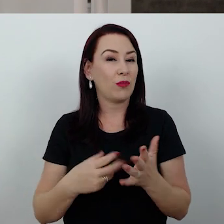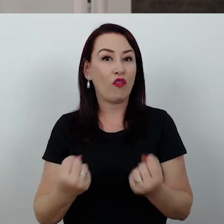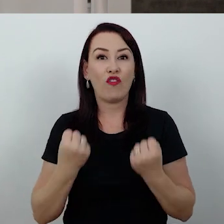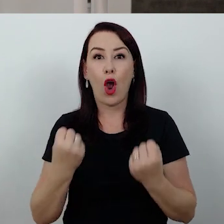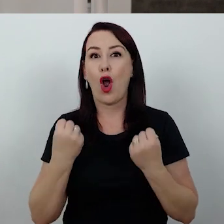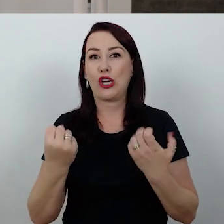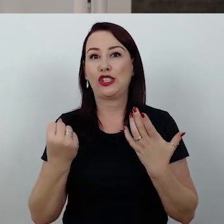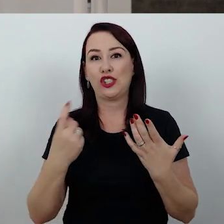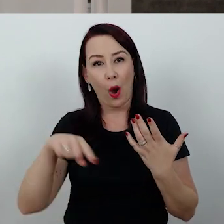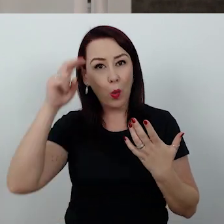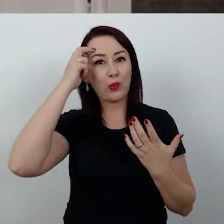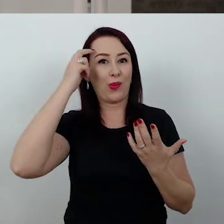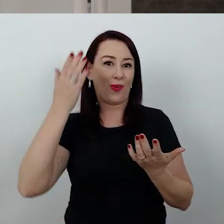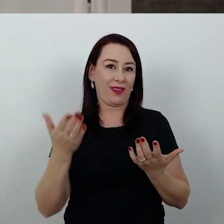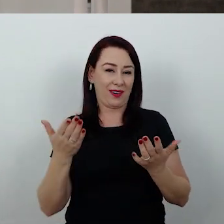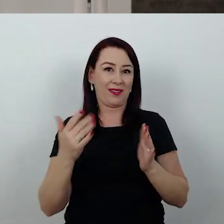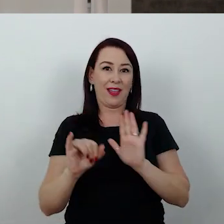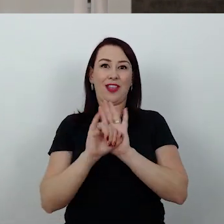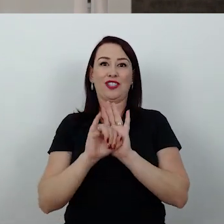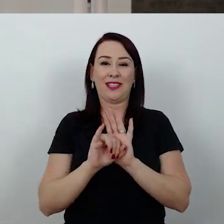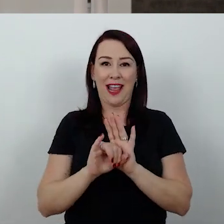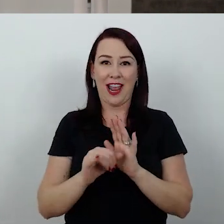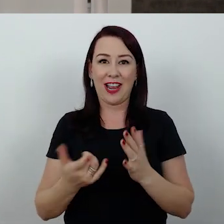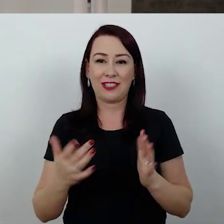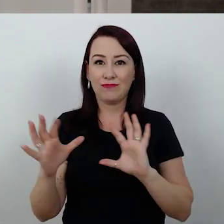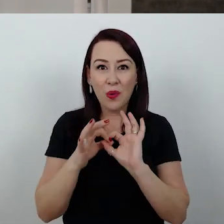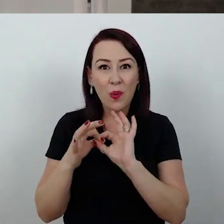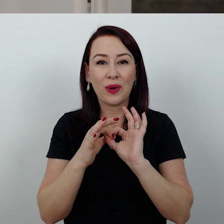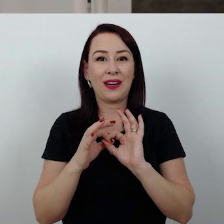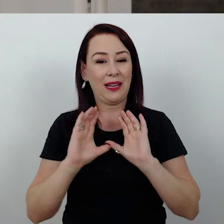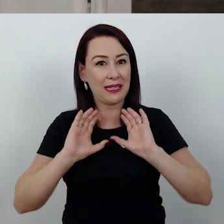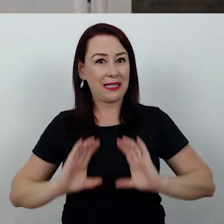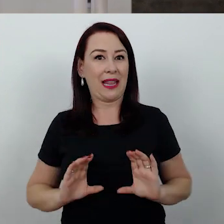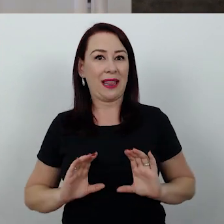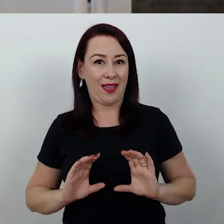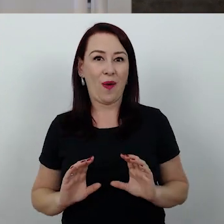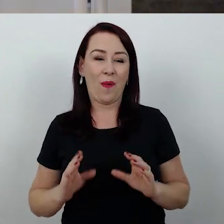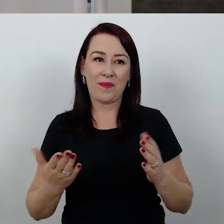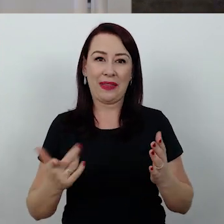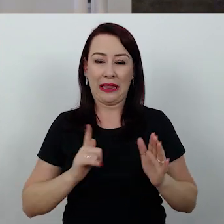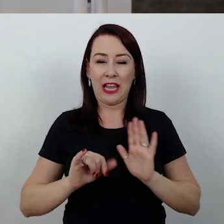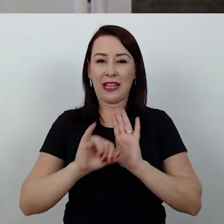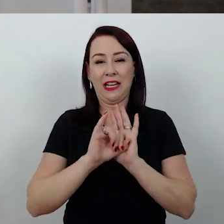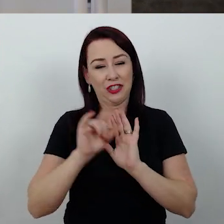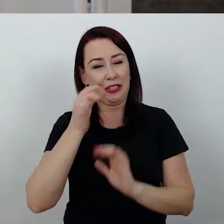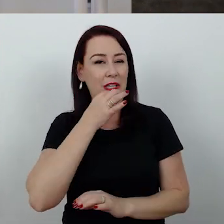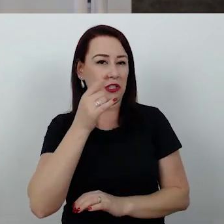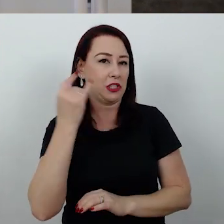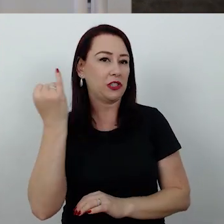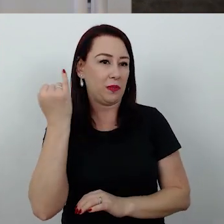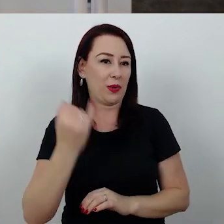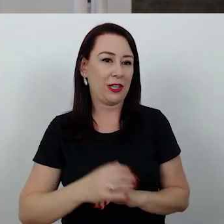poder simbólico da cultura, né, que nos identifica, nos une como cidadãos, né? E eu acho isso importante